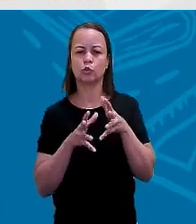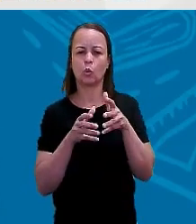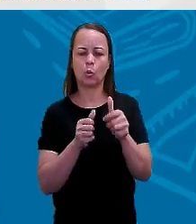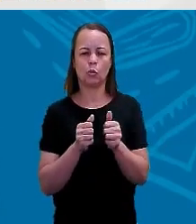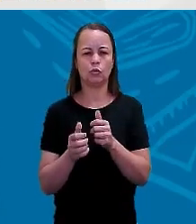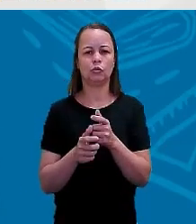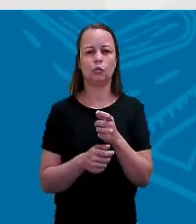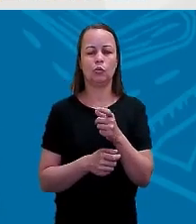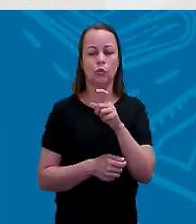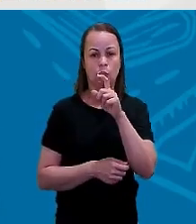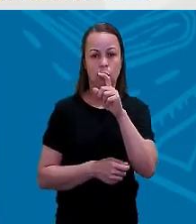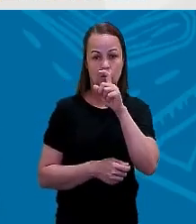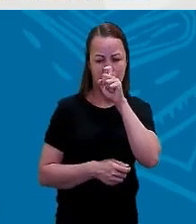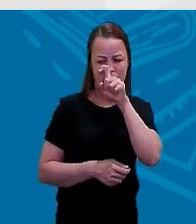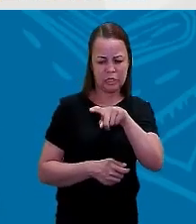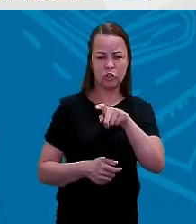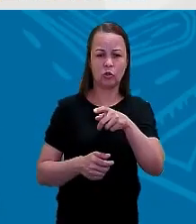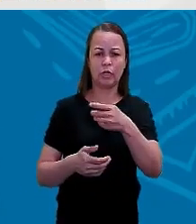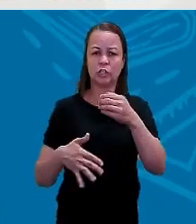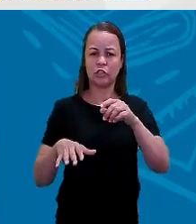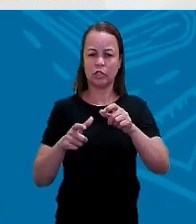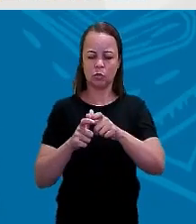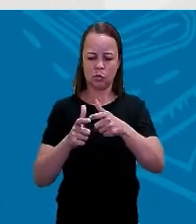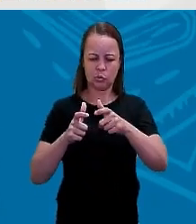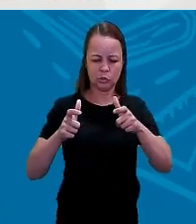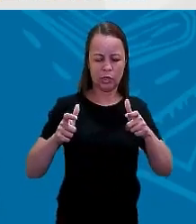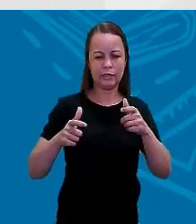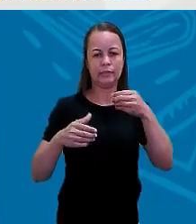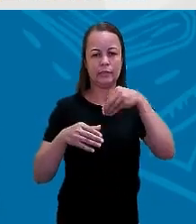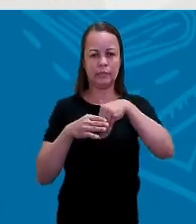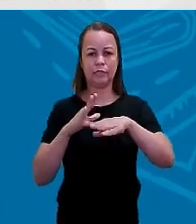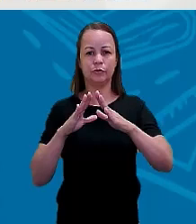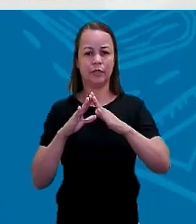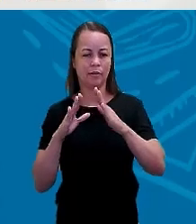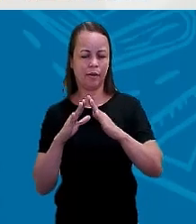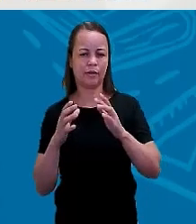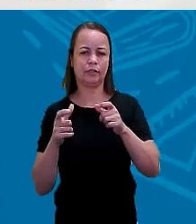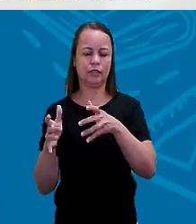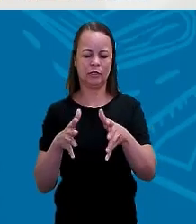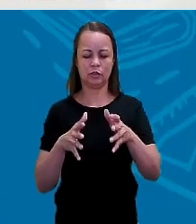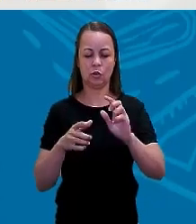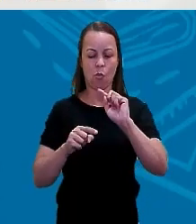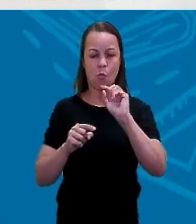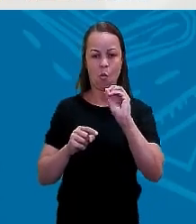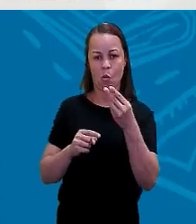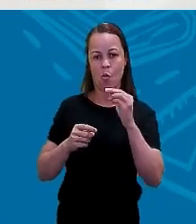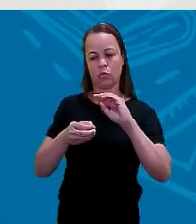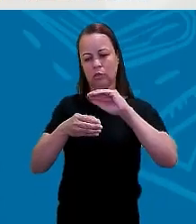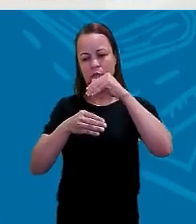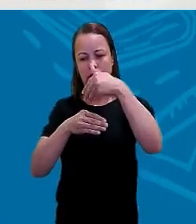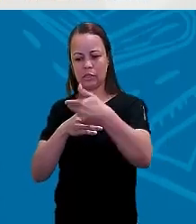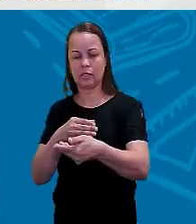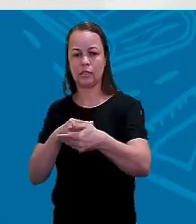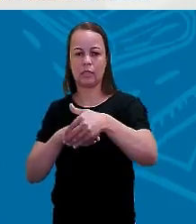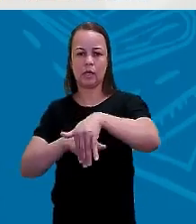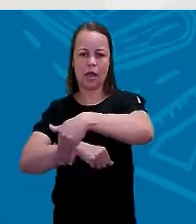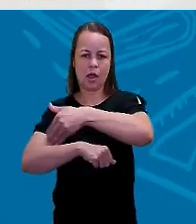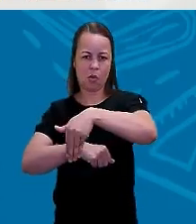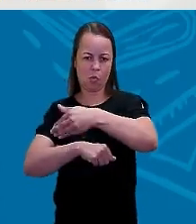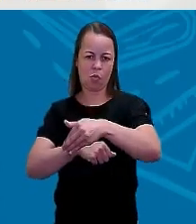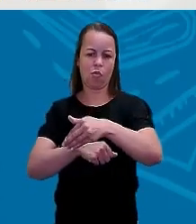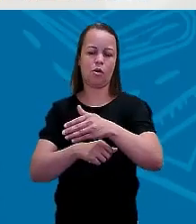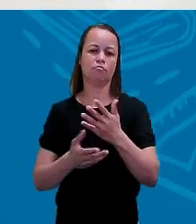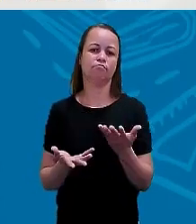ali no quintal da nossa casa ou acumulado na frente da nossa rua, na rua da nossa casa. O que ia acontecer?